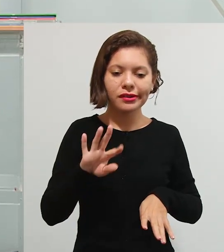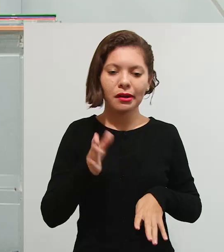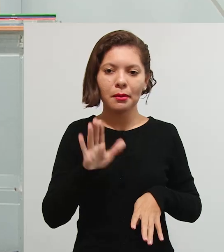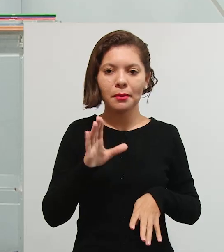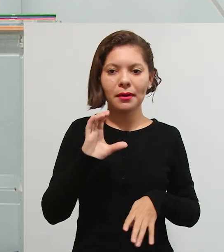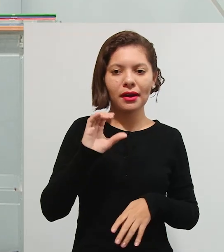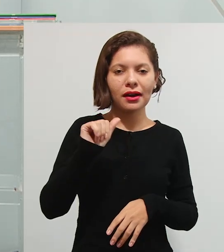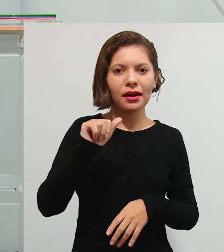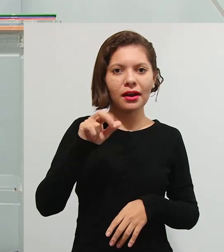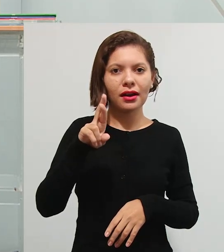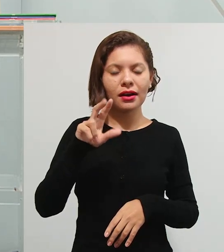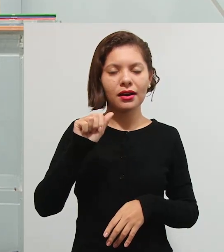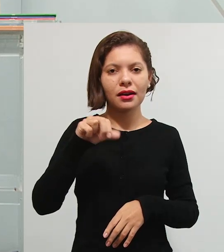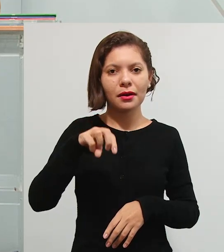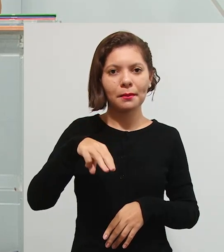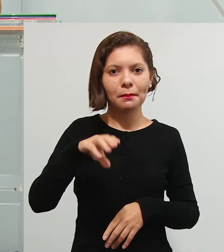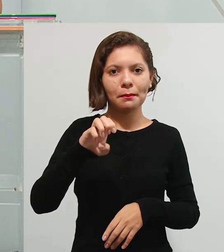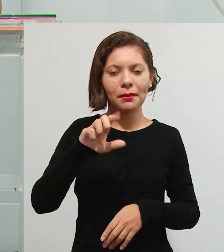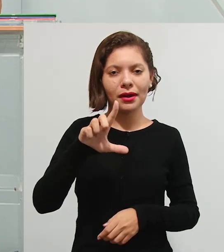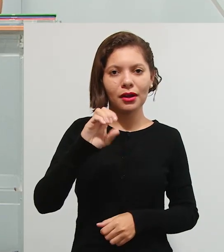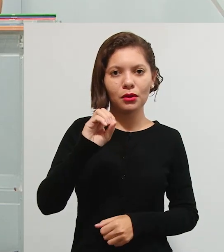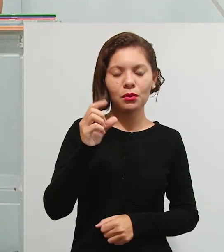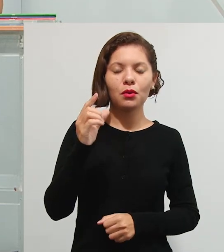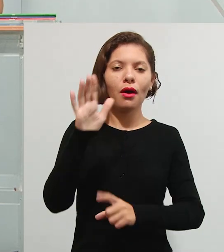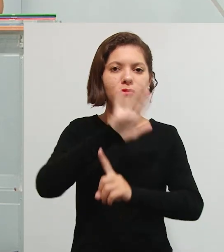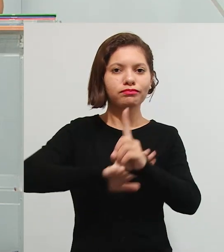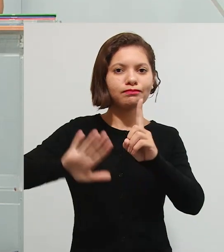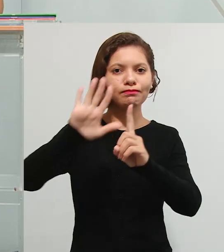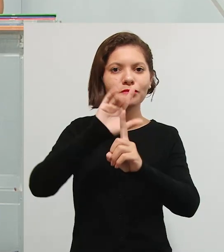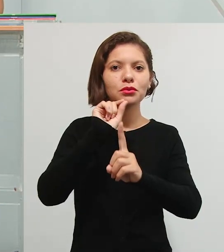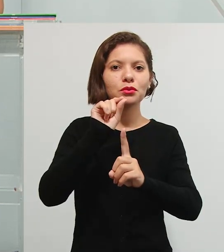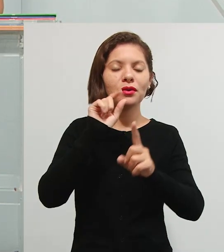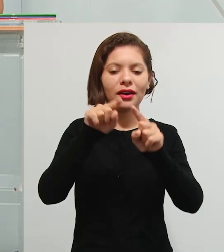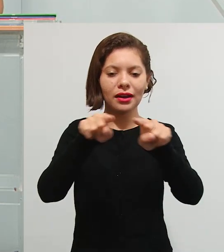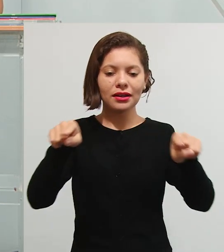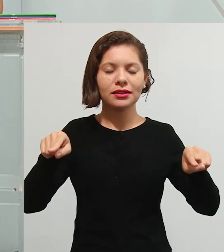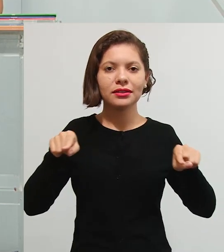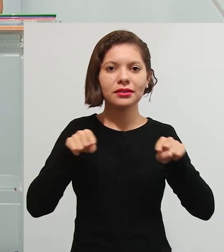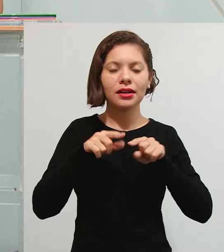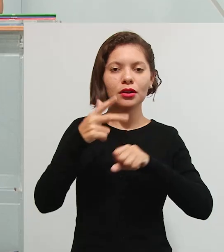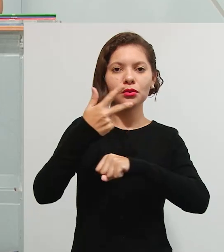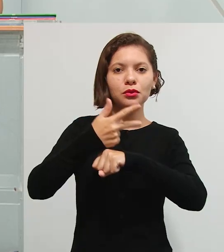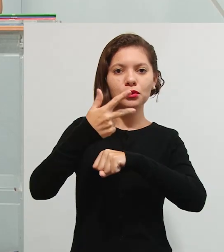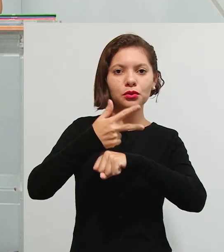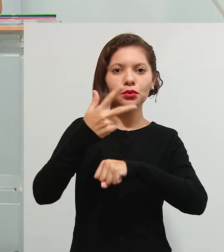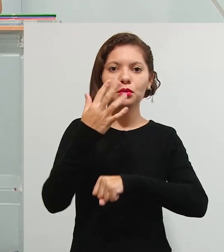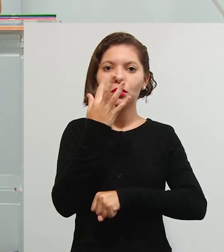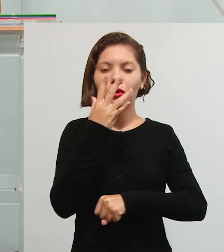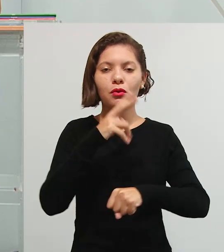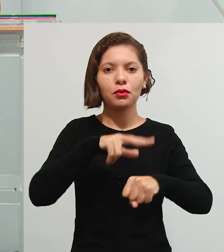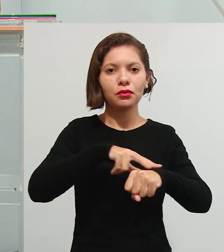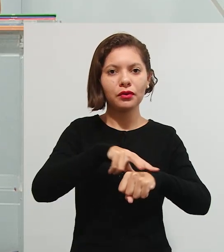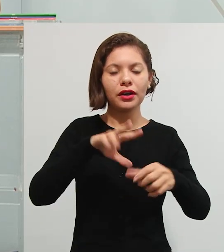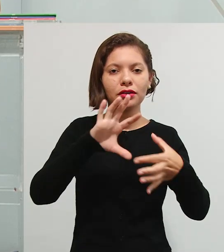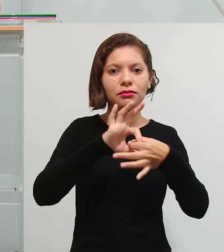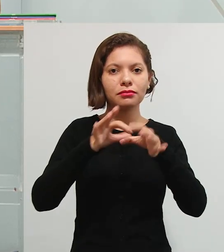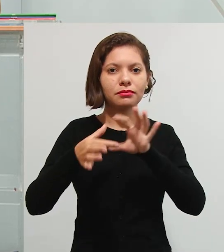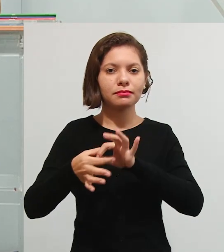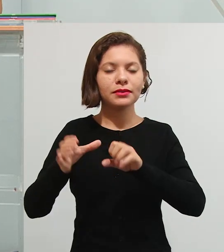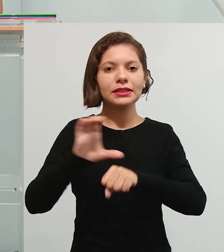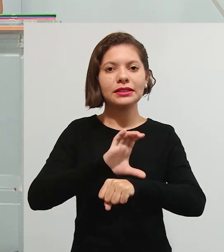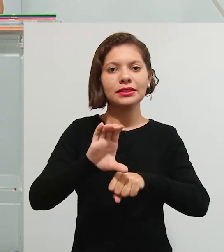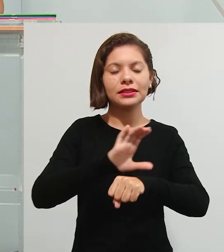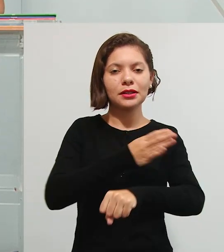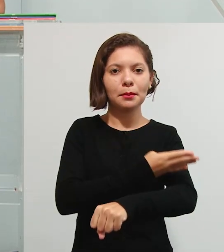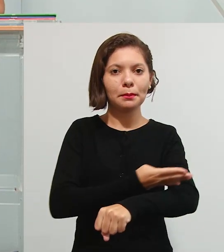de caramelo. Ao fundo está a plotagem dos estúdios em tons verde, conectores cinza e fundo